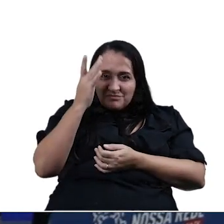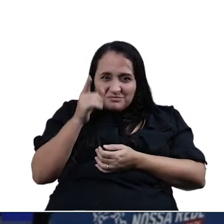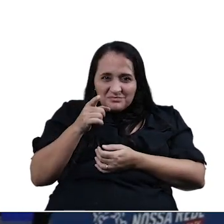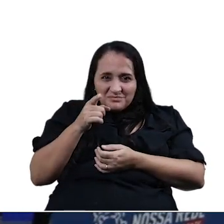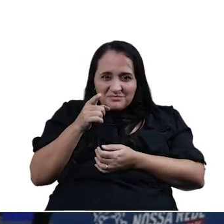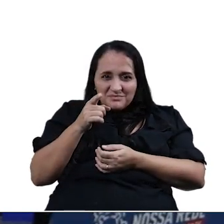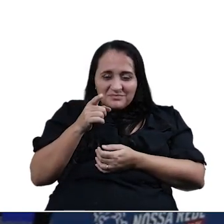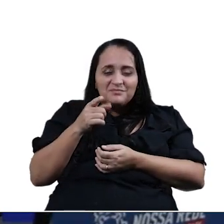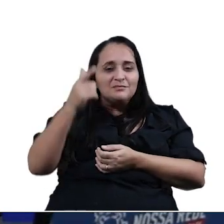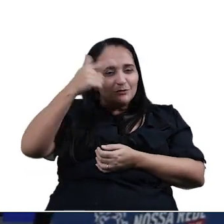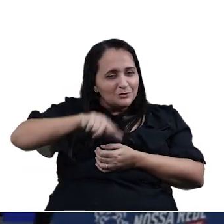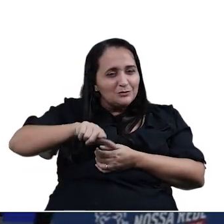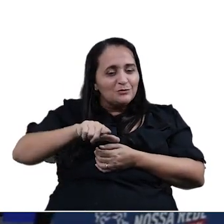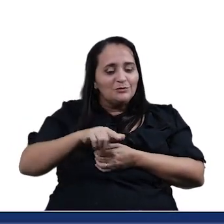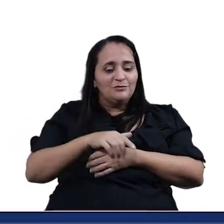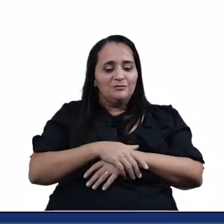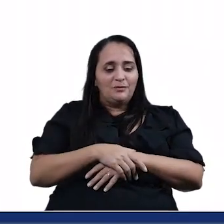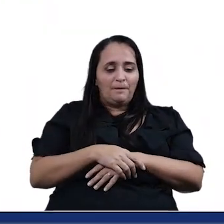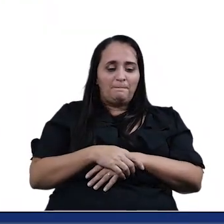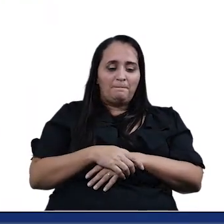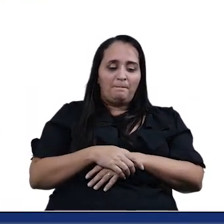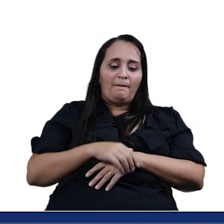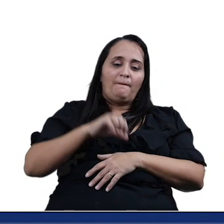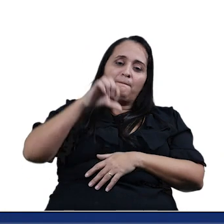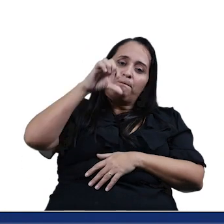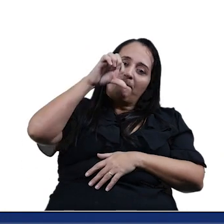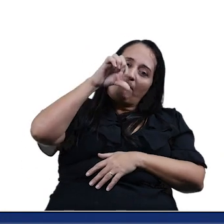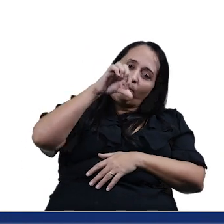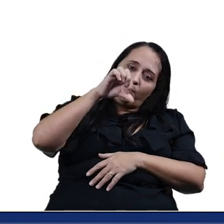Tá fácil? Mais um.